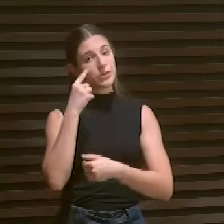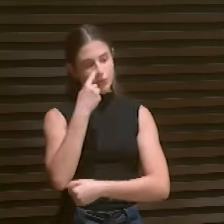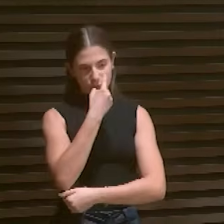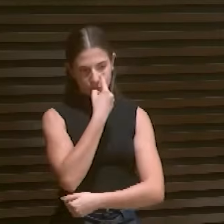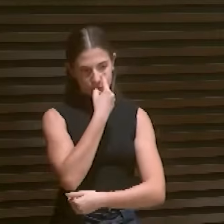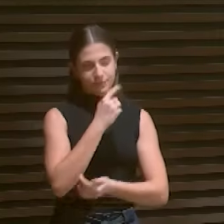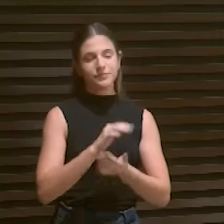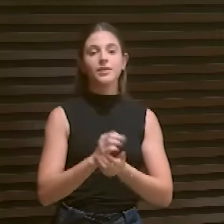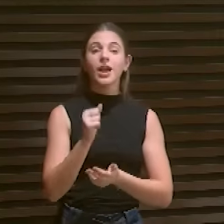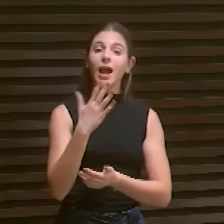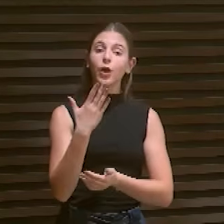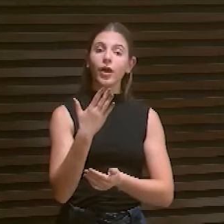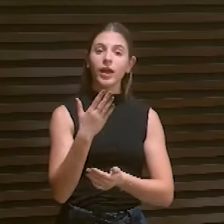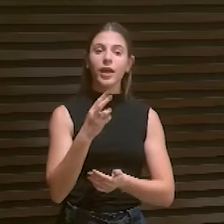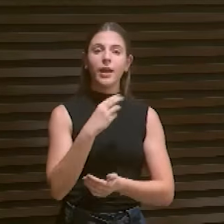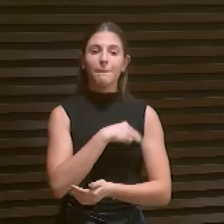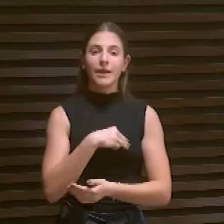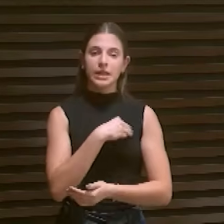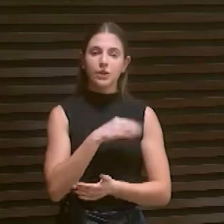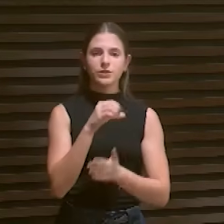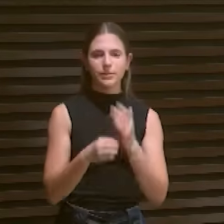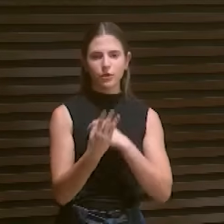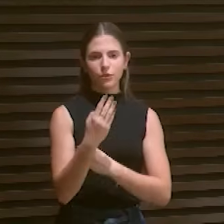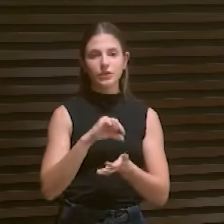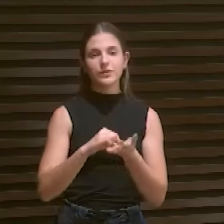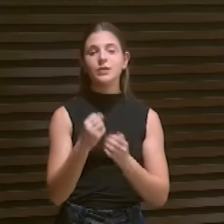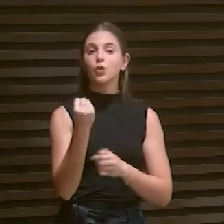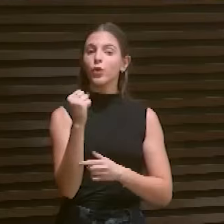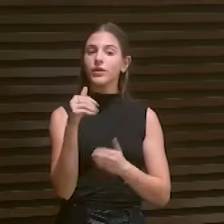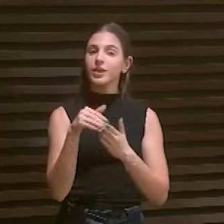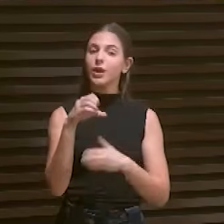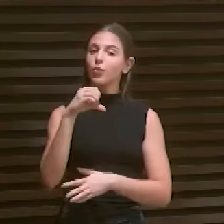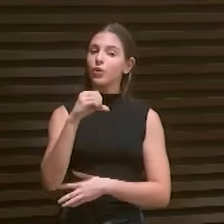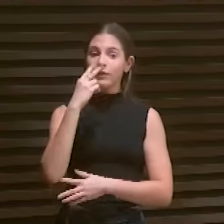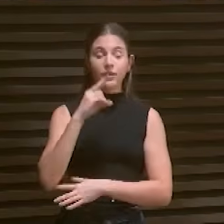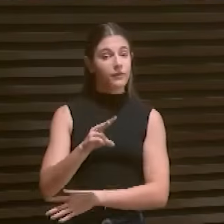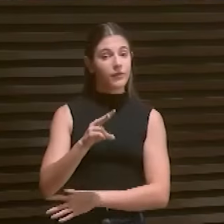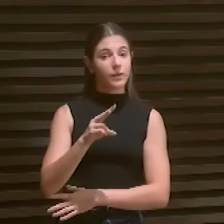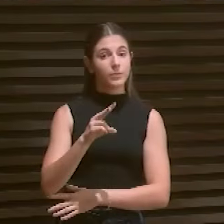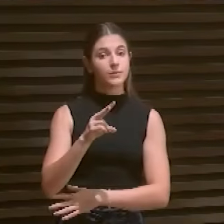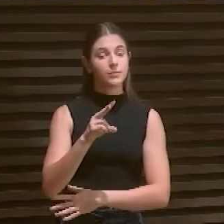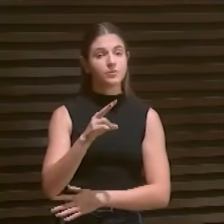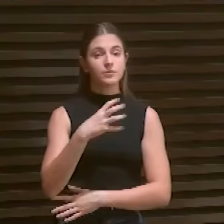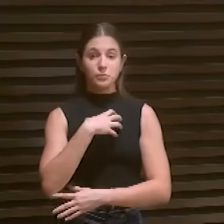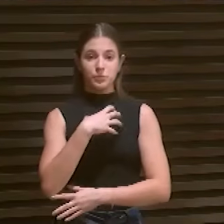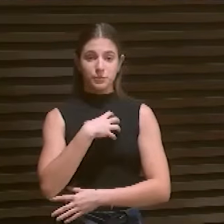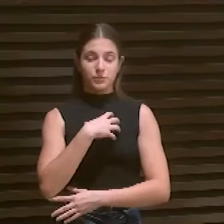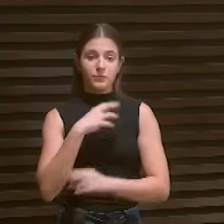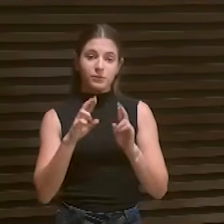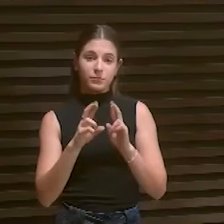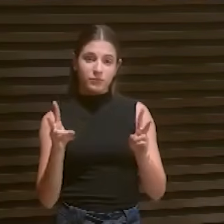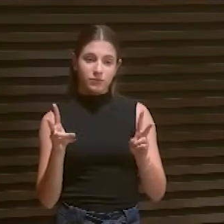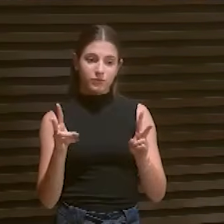Agora, lá em Mateus, no capítulo 4, versículos 8 a 9, nós vemos uma outra situação muito